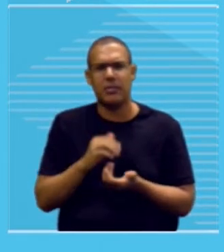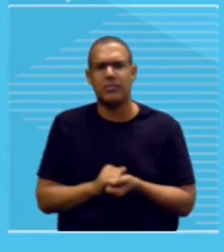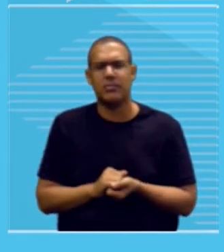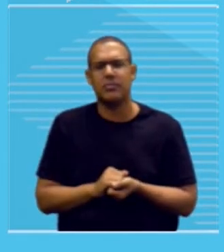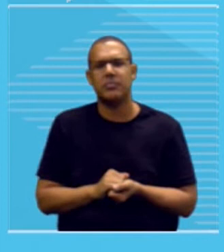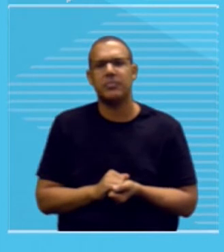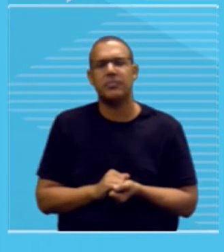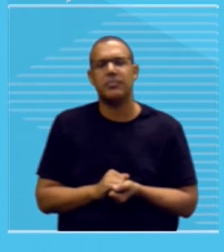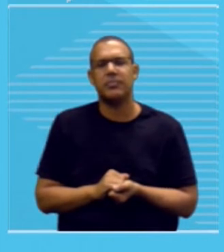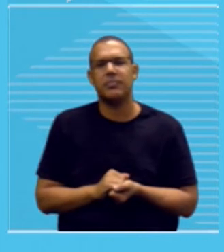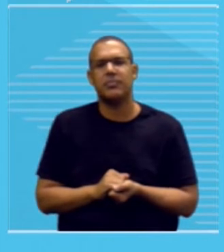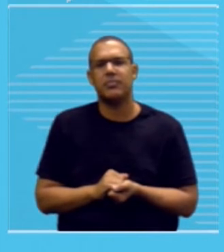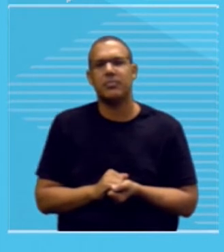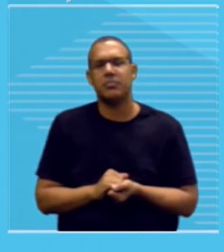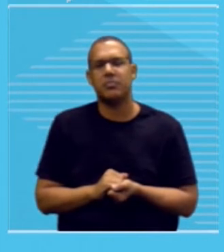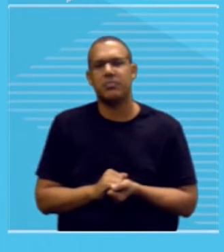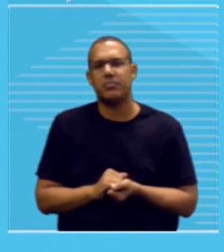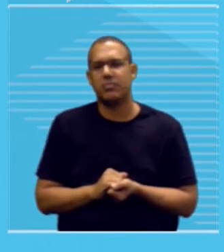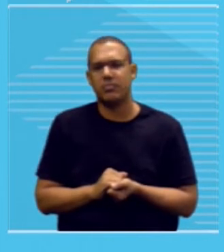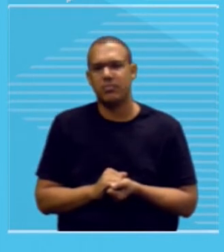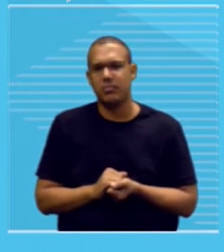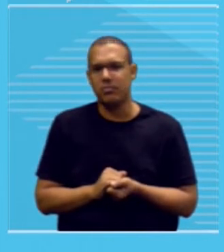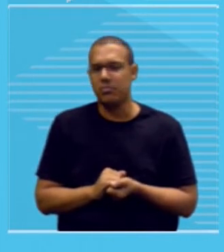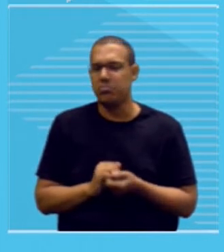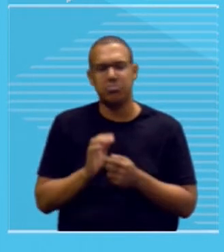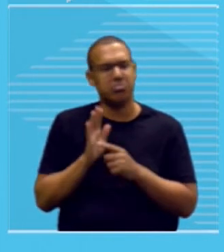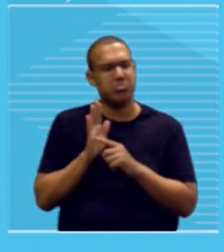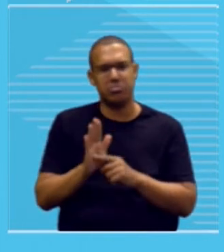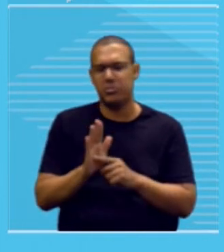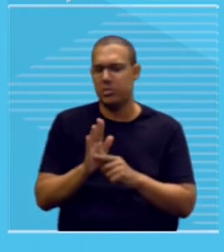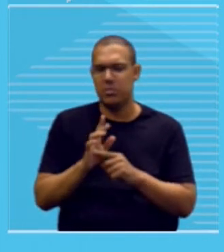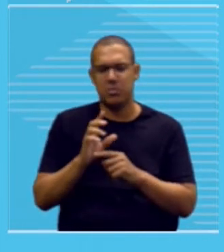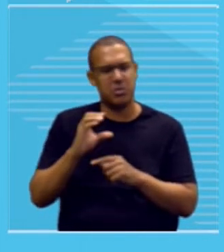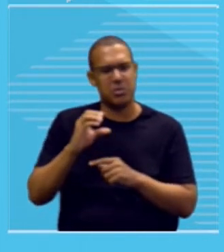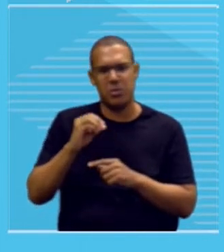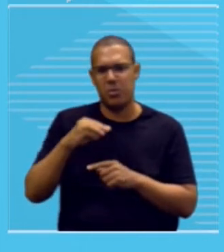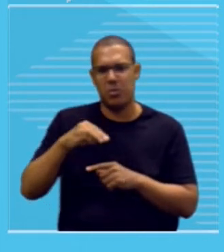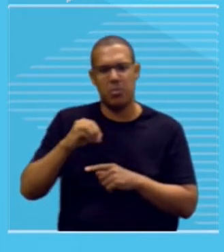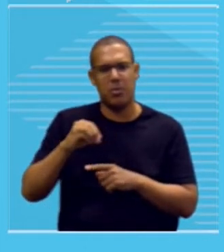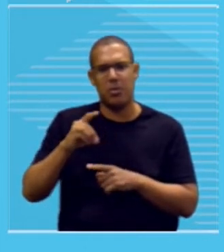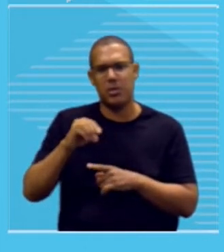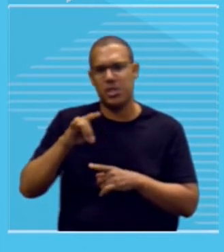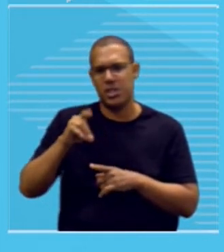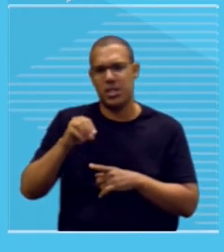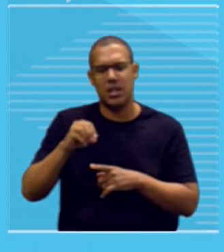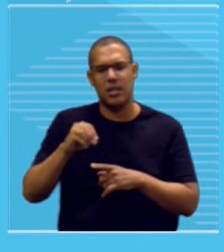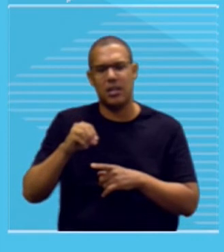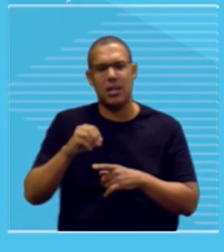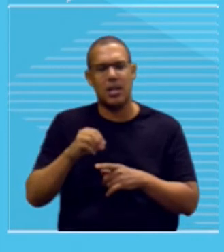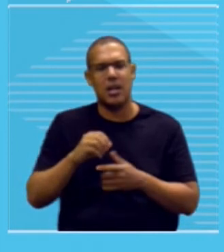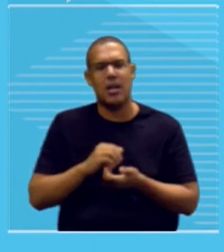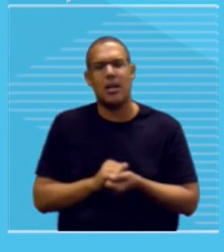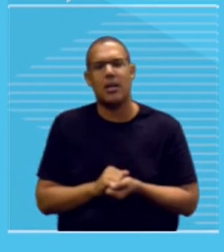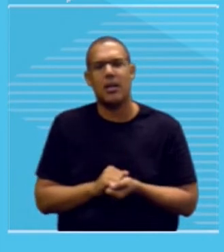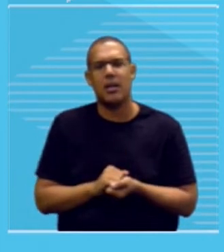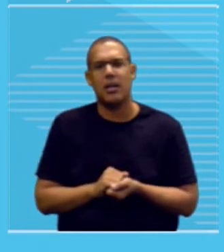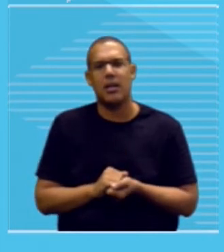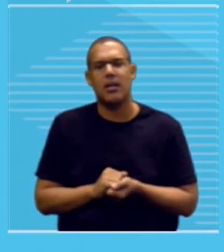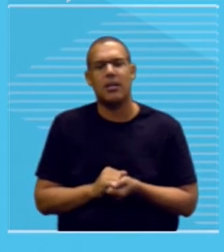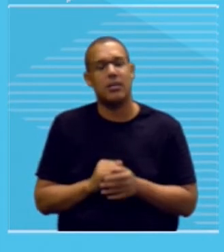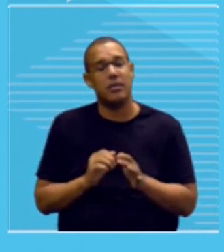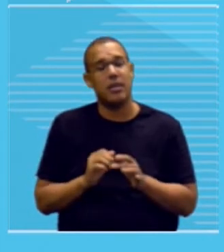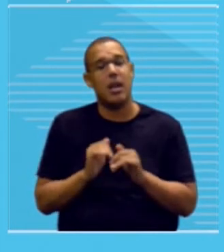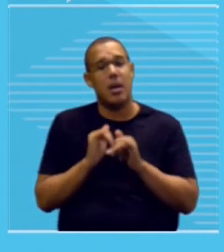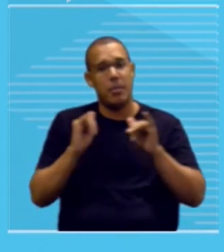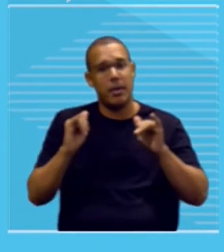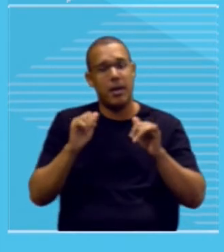nada disso gente não mostrou nenhuma com um molde de idade não até ali ó o texto estava tudo corretinho é uma propaganda